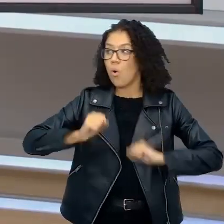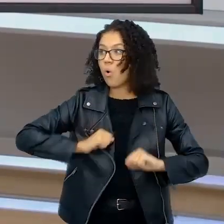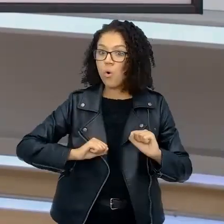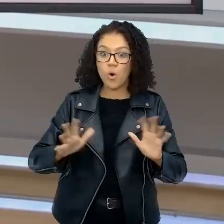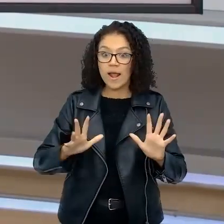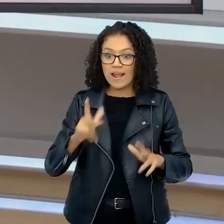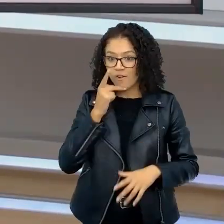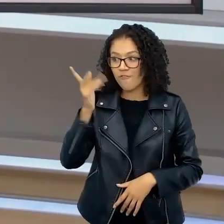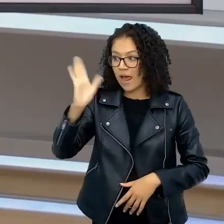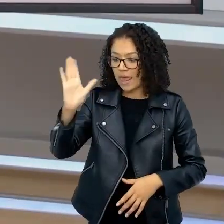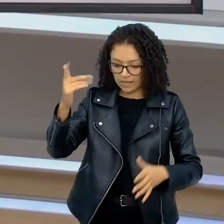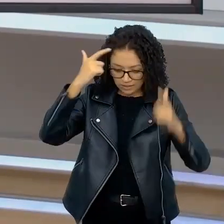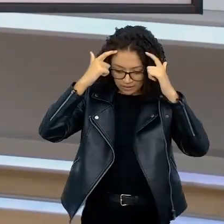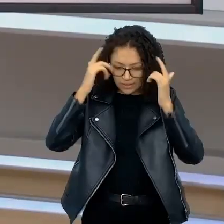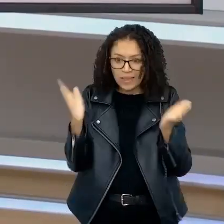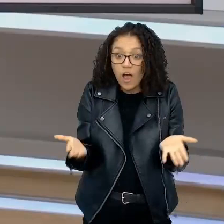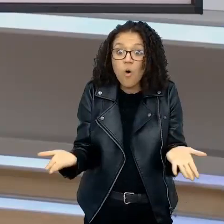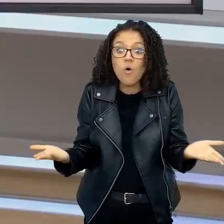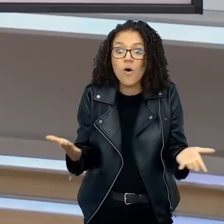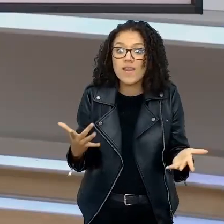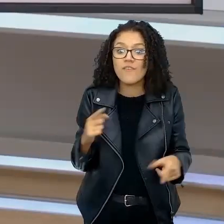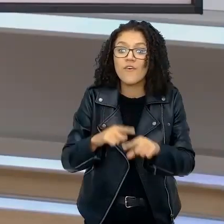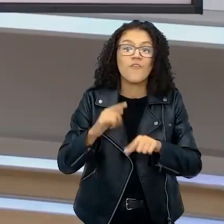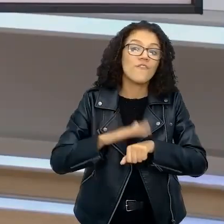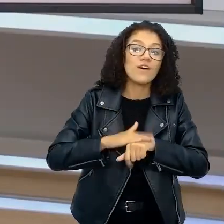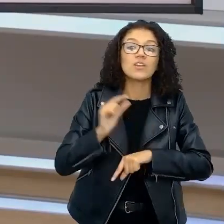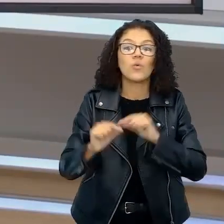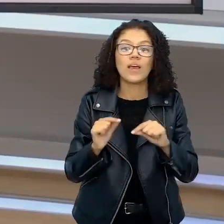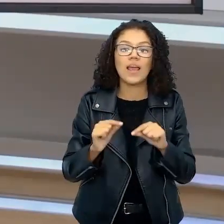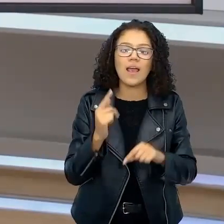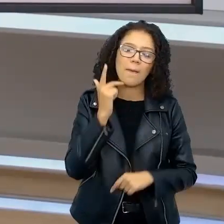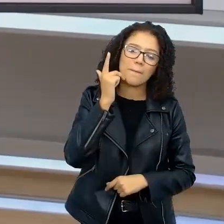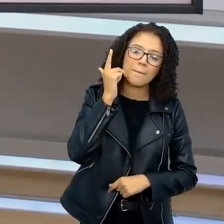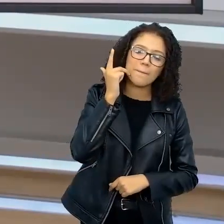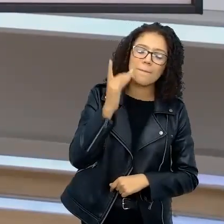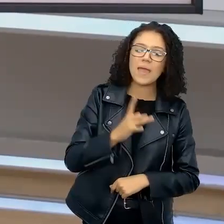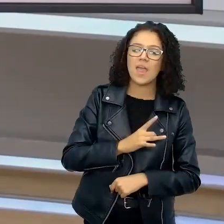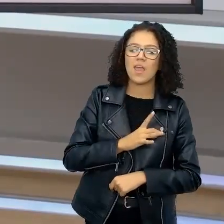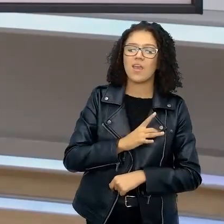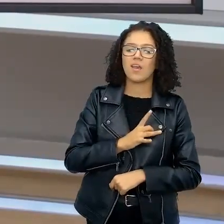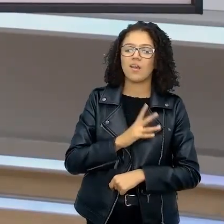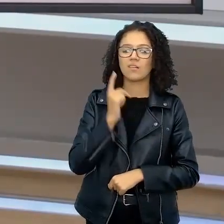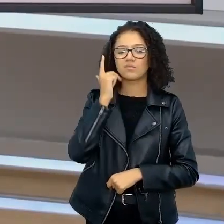que vai acontecer? Né? Ela tem medo, ela tem vergonha, tá?